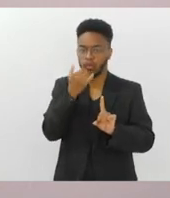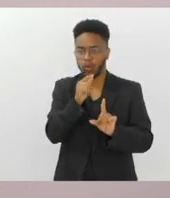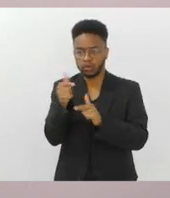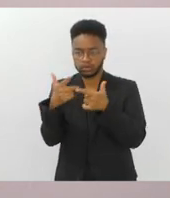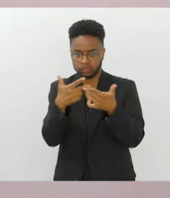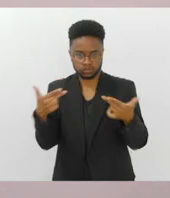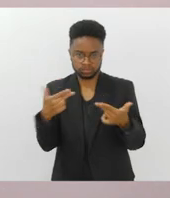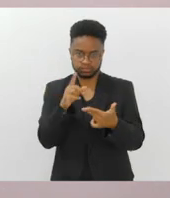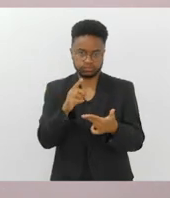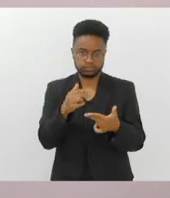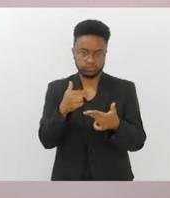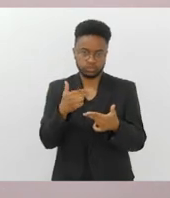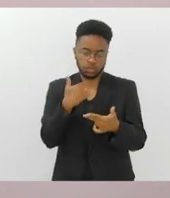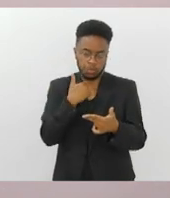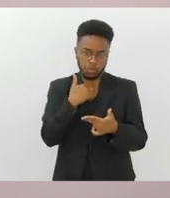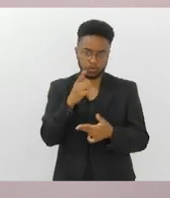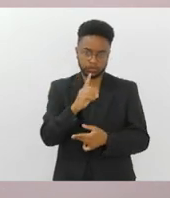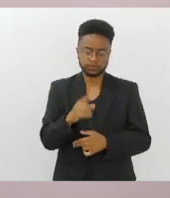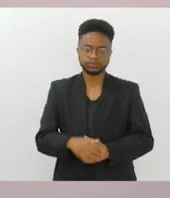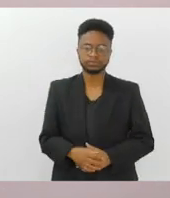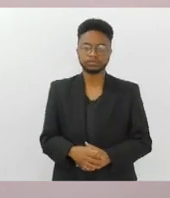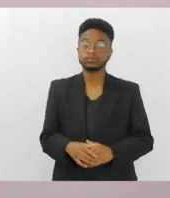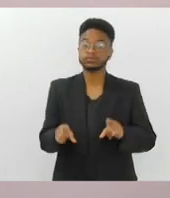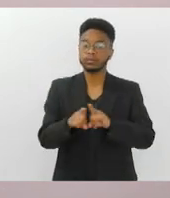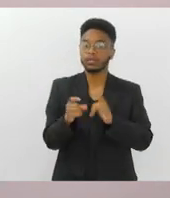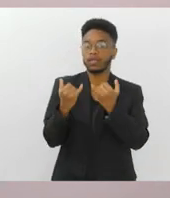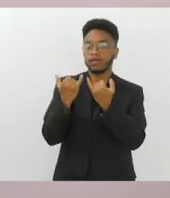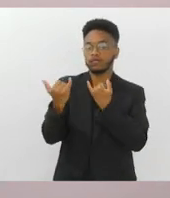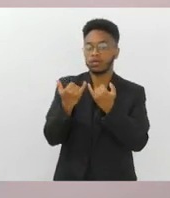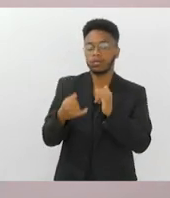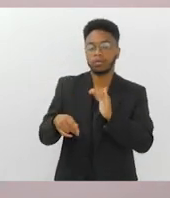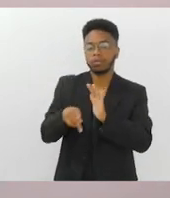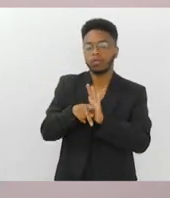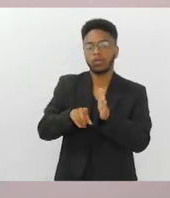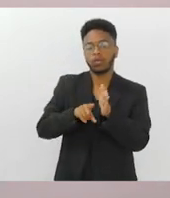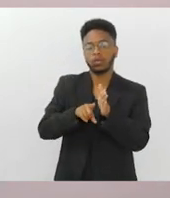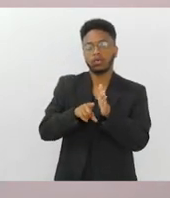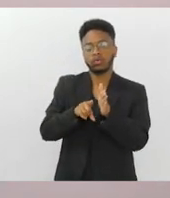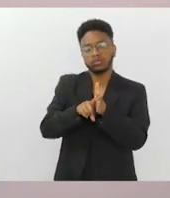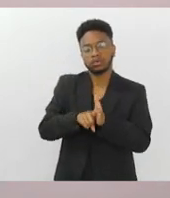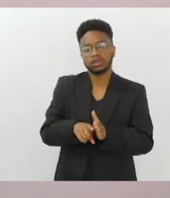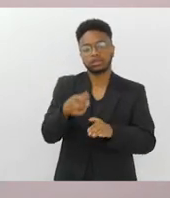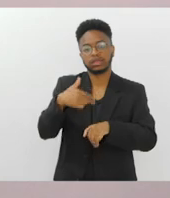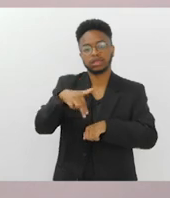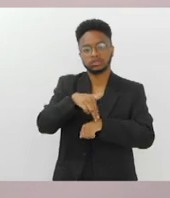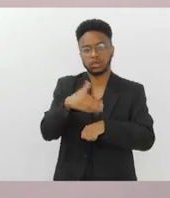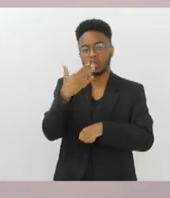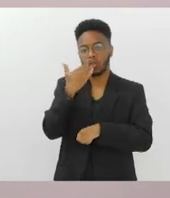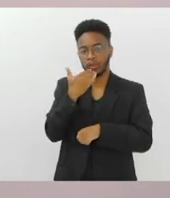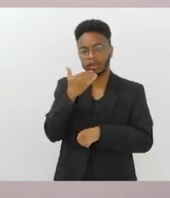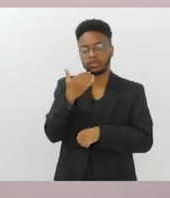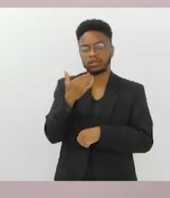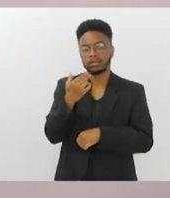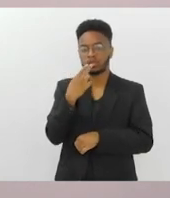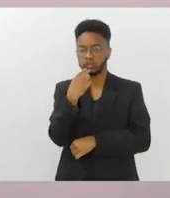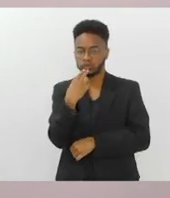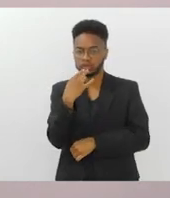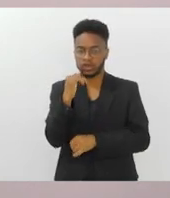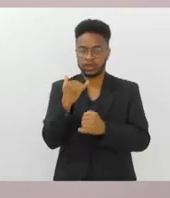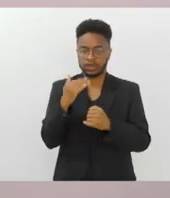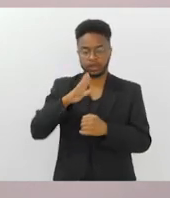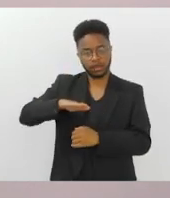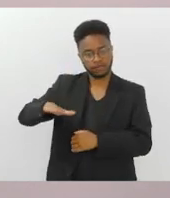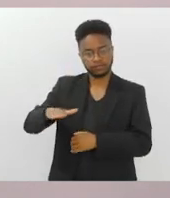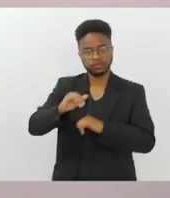bebê. Segundo dados do Estudo Nacional de Alimentação e Nutrição Infantil, divulgado em 2020